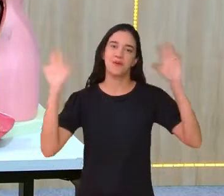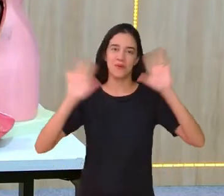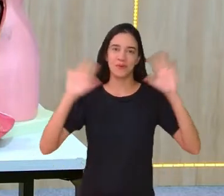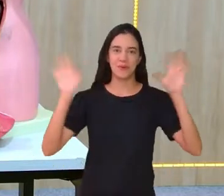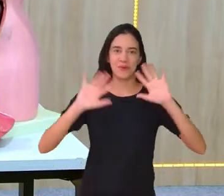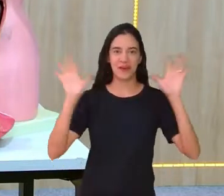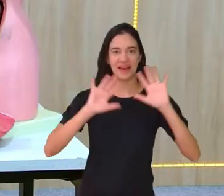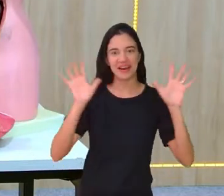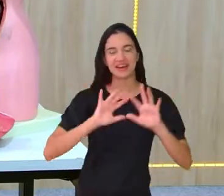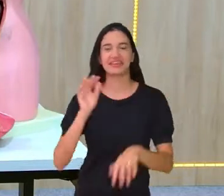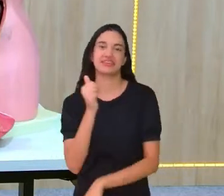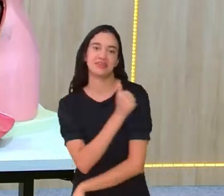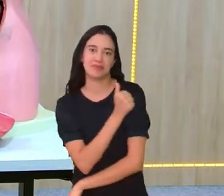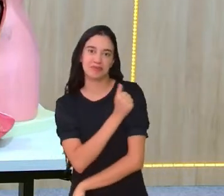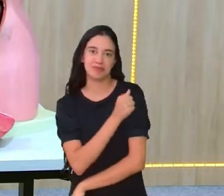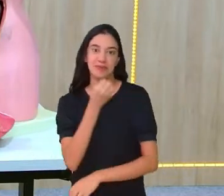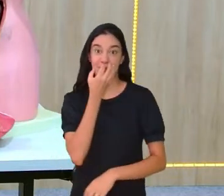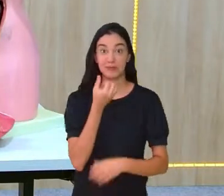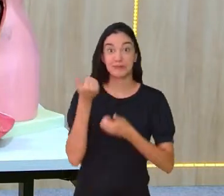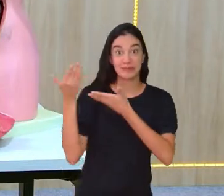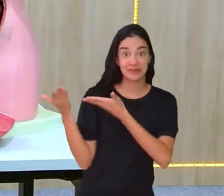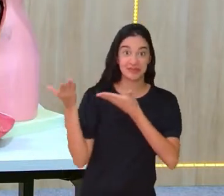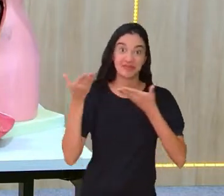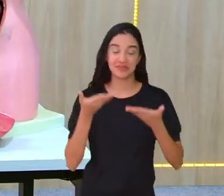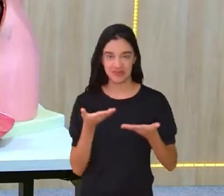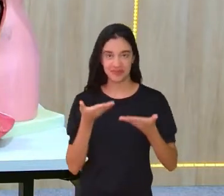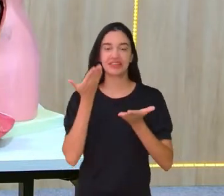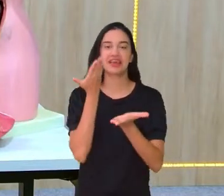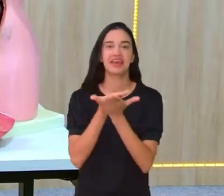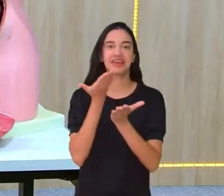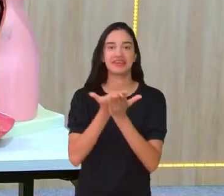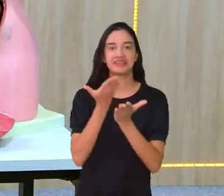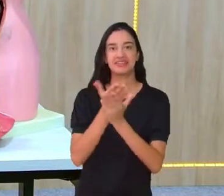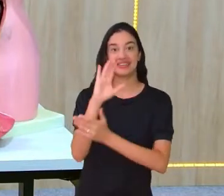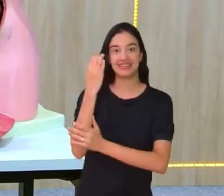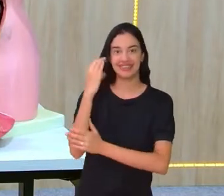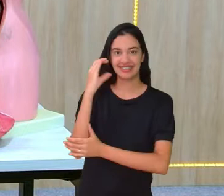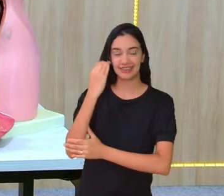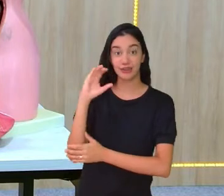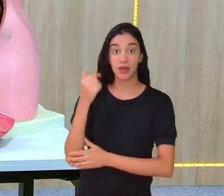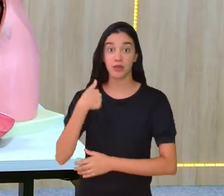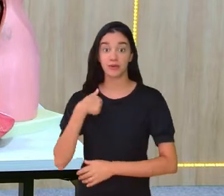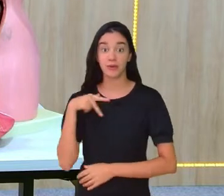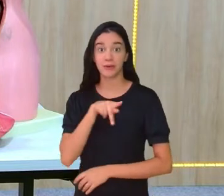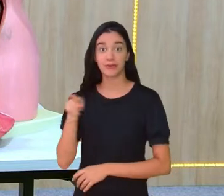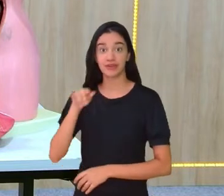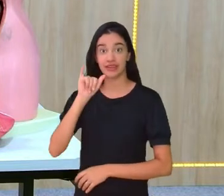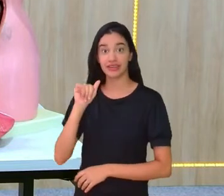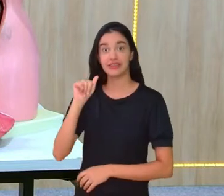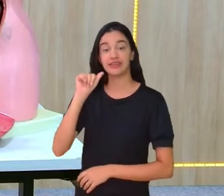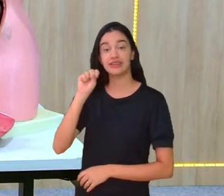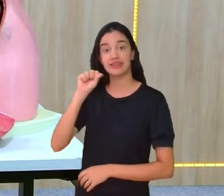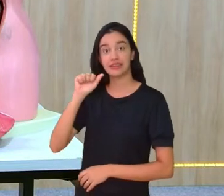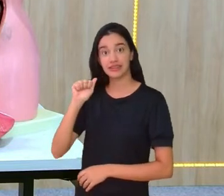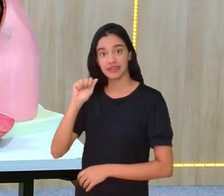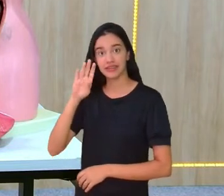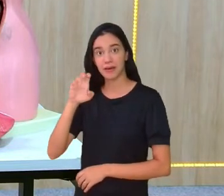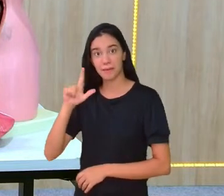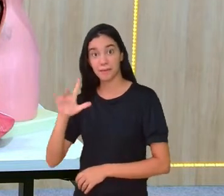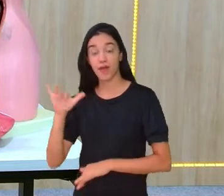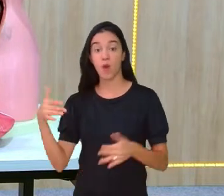Olá, alunos e alunas, sejam todos bem-vindos a mais uma aula de ciências. Eu sou a professora Isabel e hoje nós